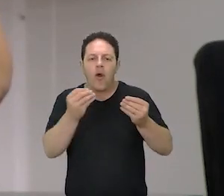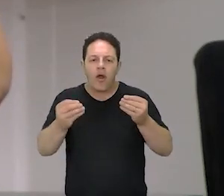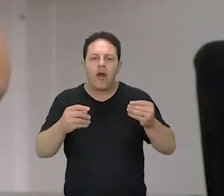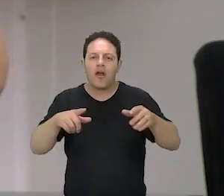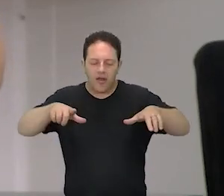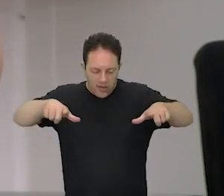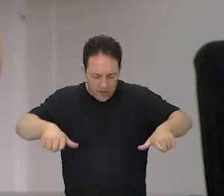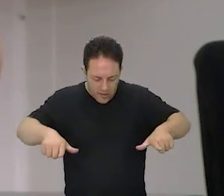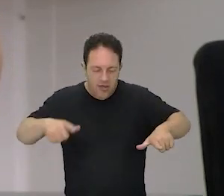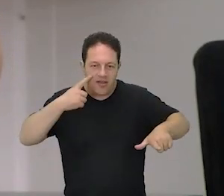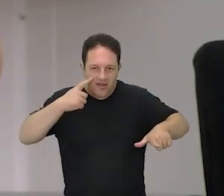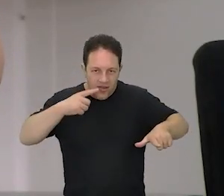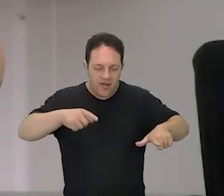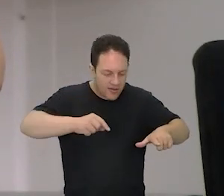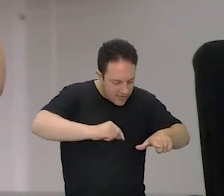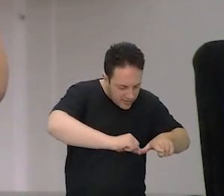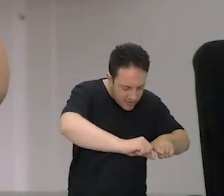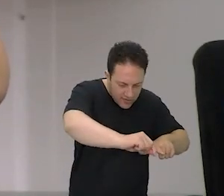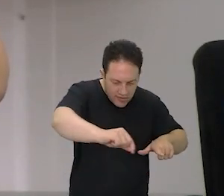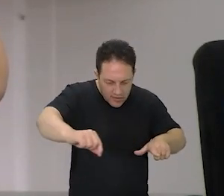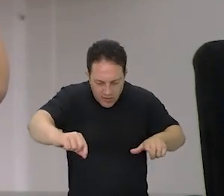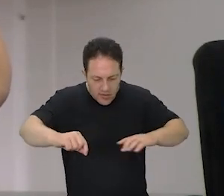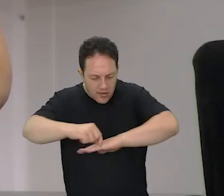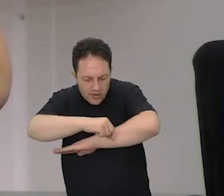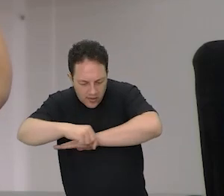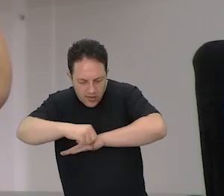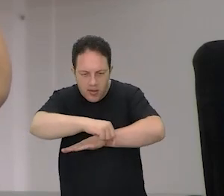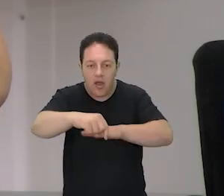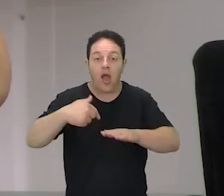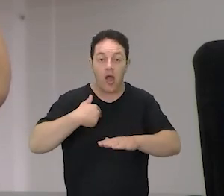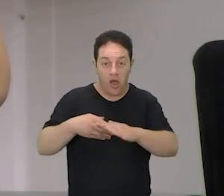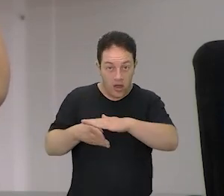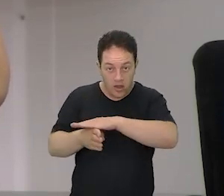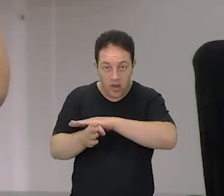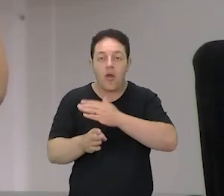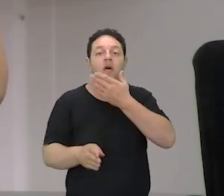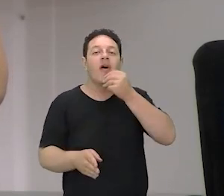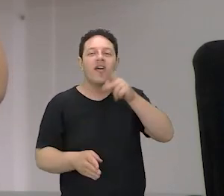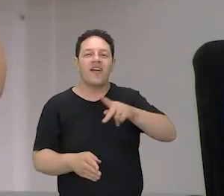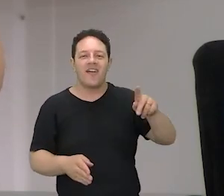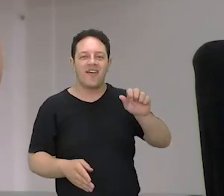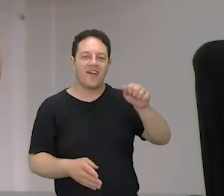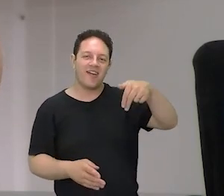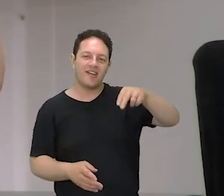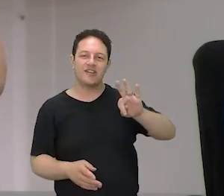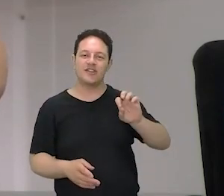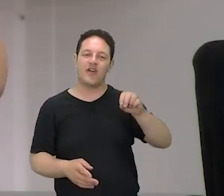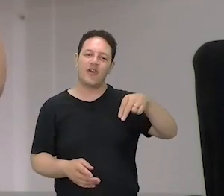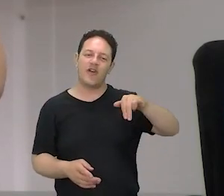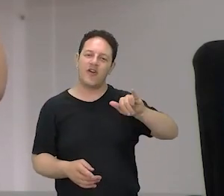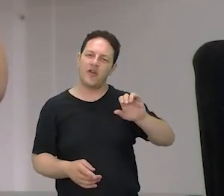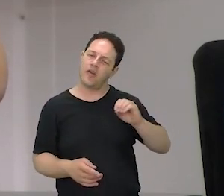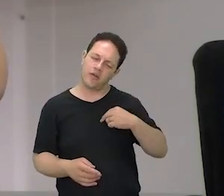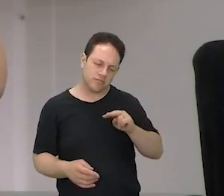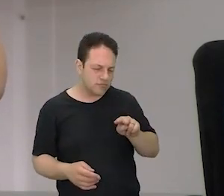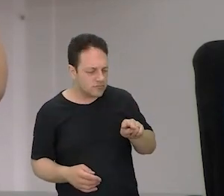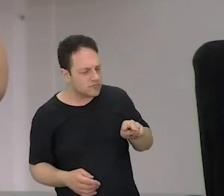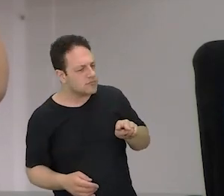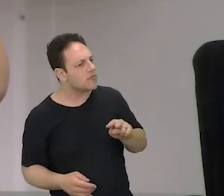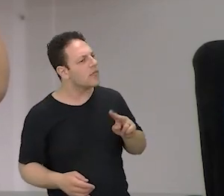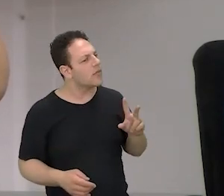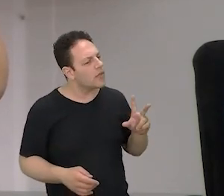no balcão, assim. Eu entrei, estava o professor Antônio nesse dia, né? E eu falei, nossa, né,